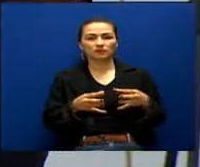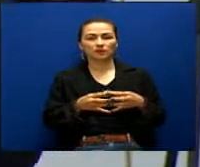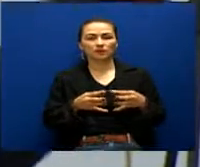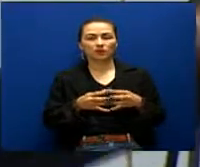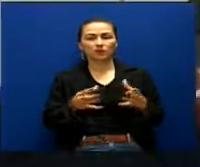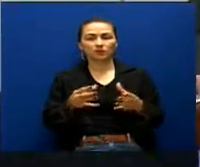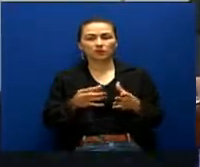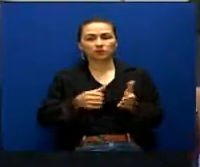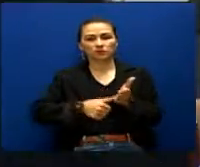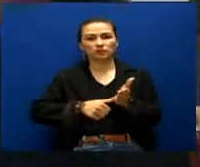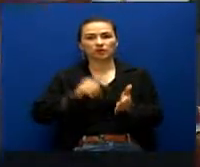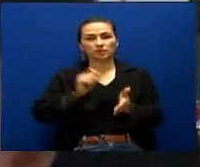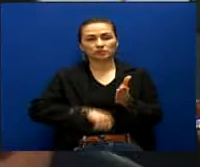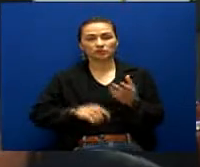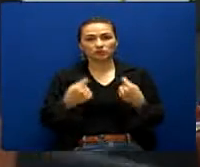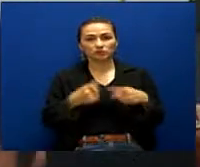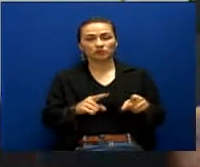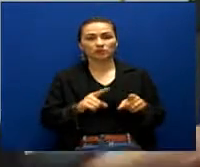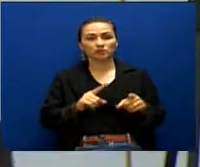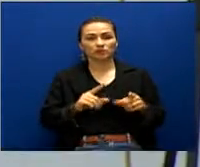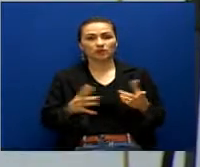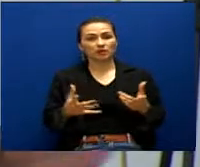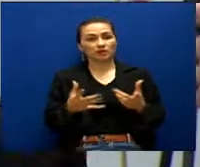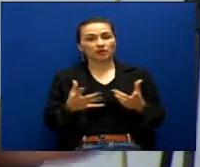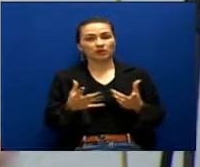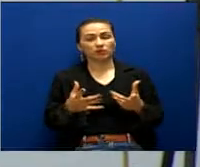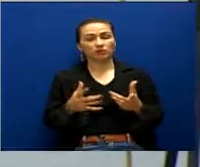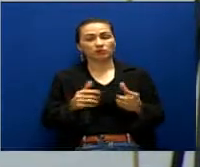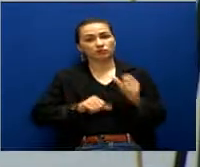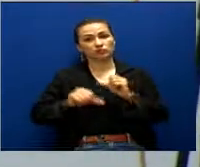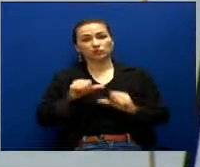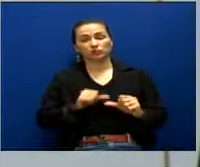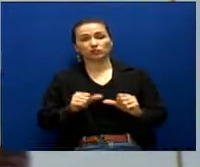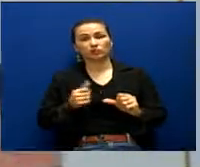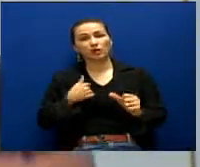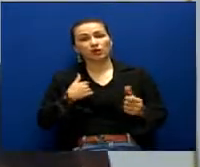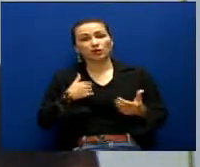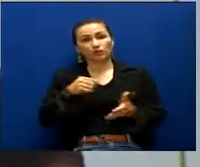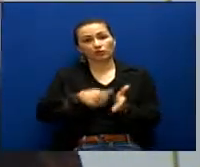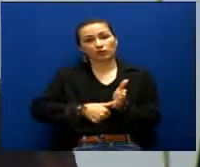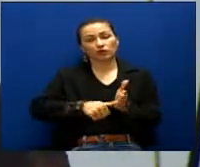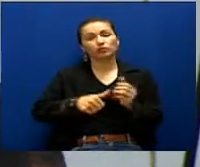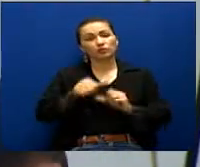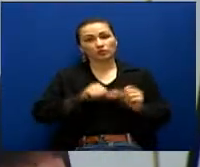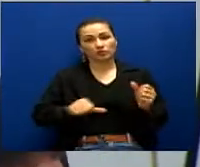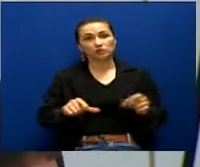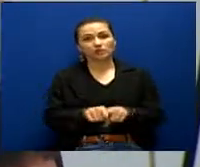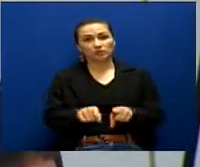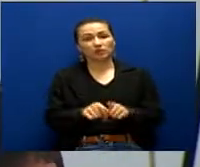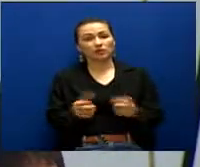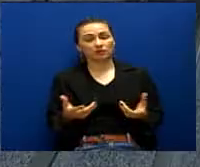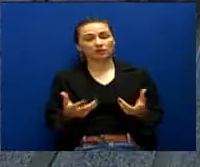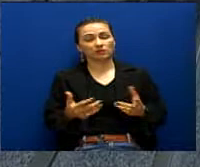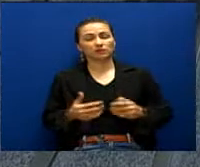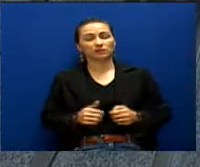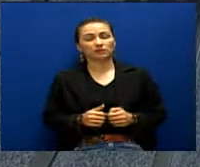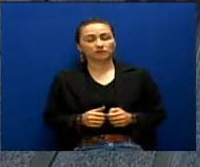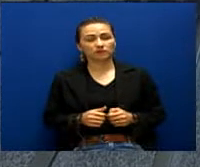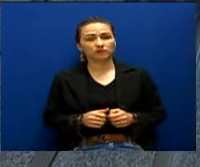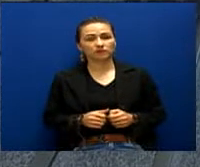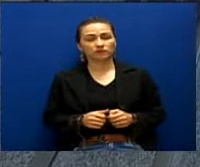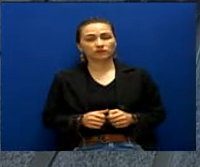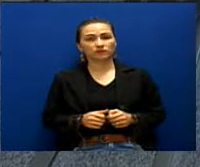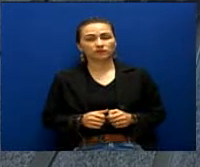não antes de ter derrubado. Aí, não sei como é que faz. Quer corrigir o voto dele? Só